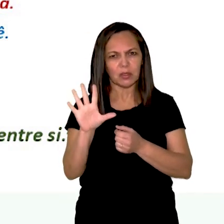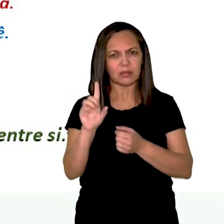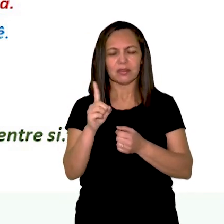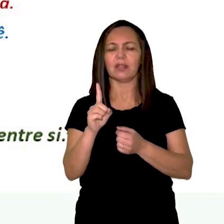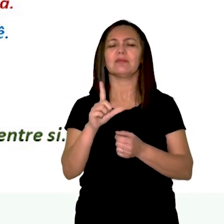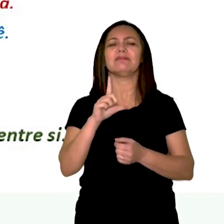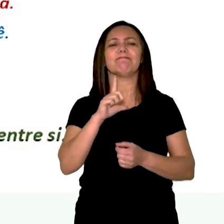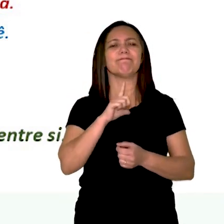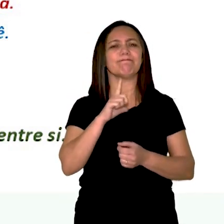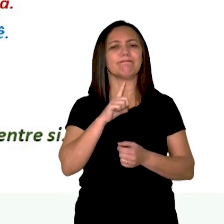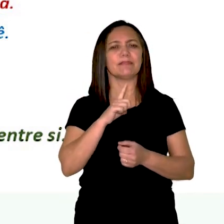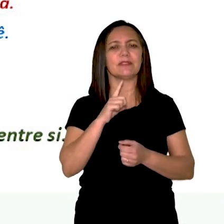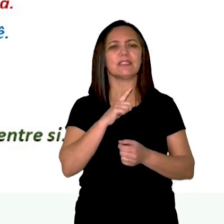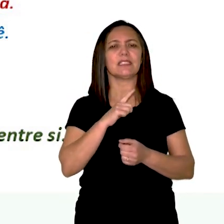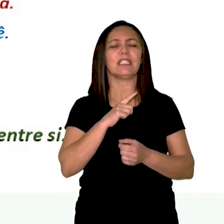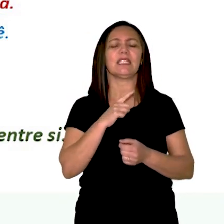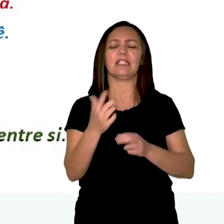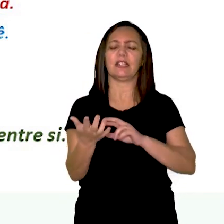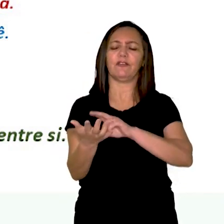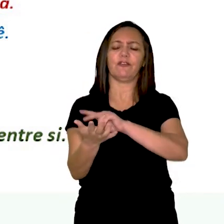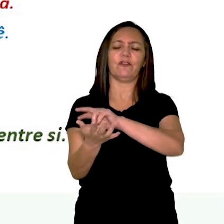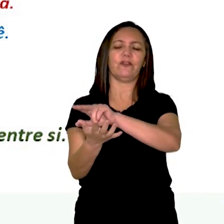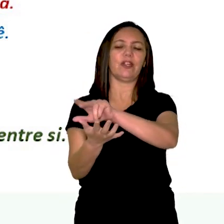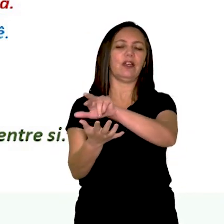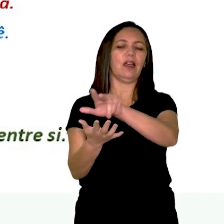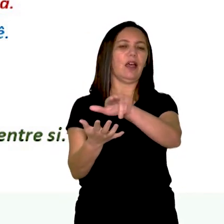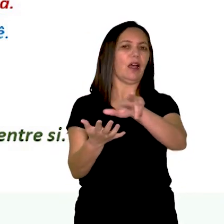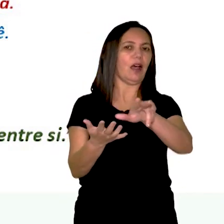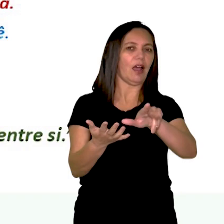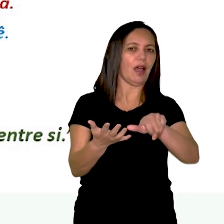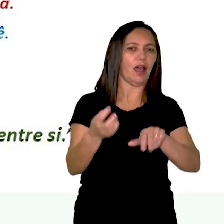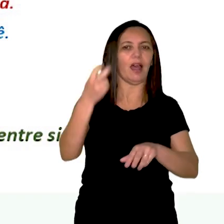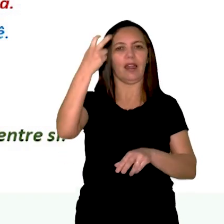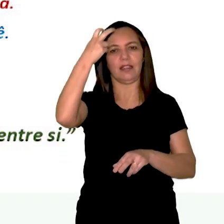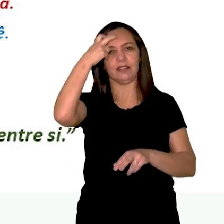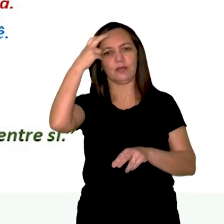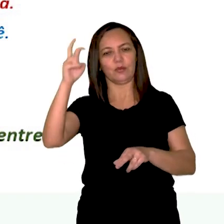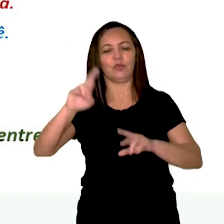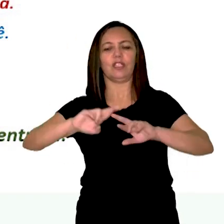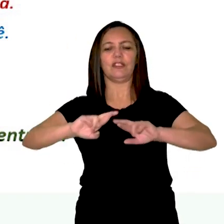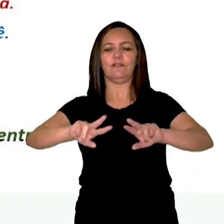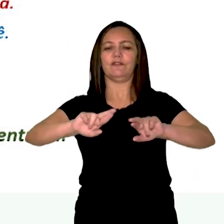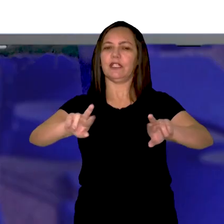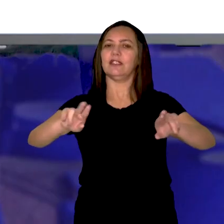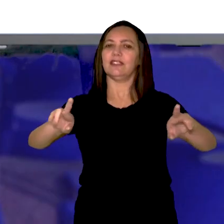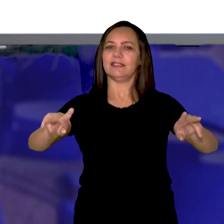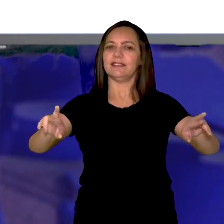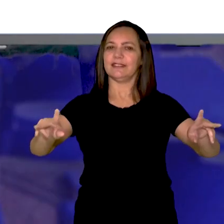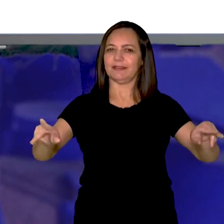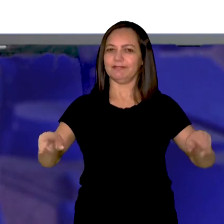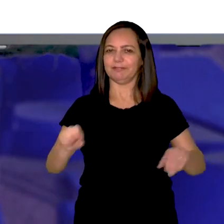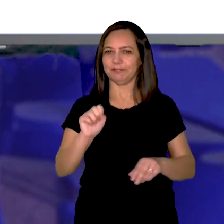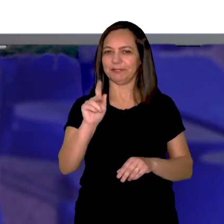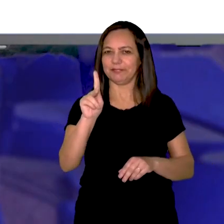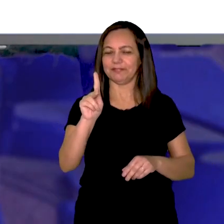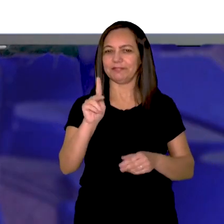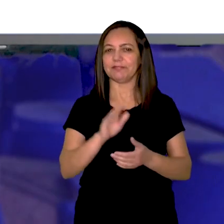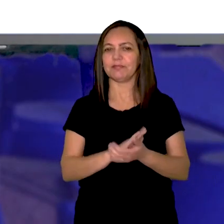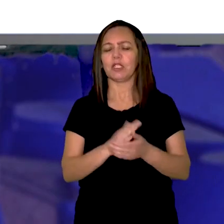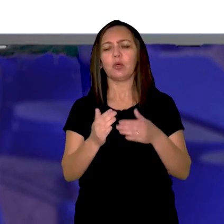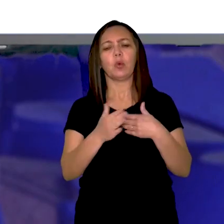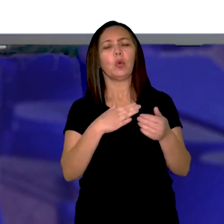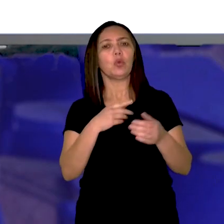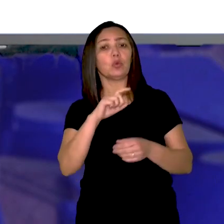mas existem aí várias outras e diferentes culturas entre si, ok? Então,